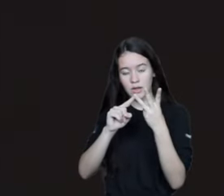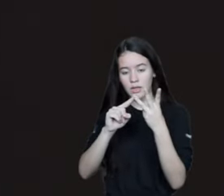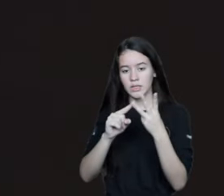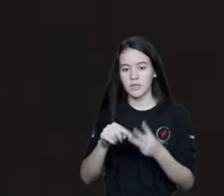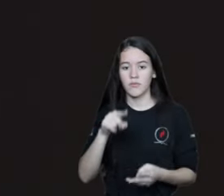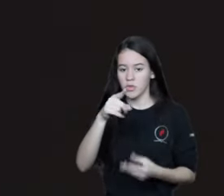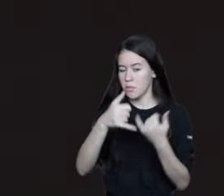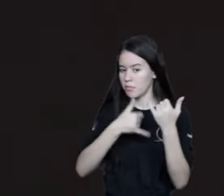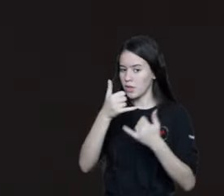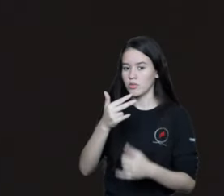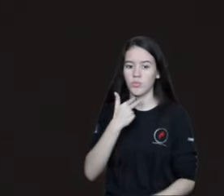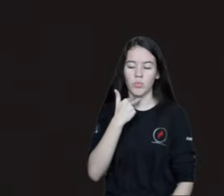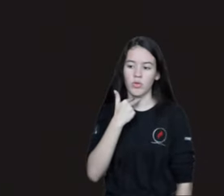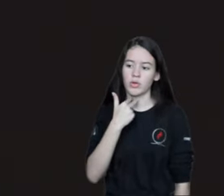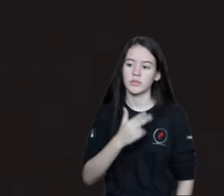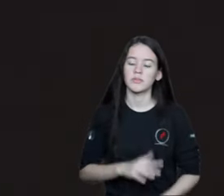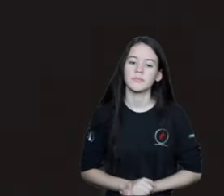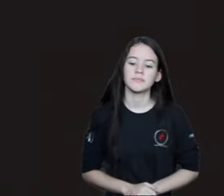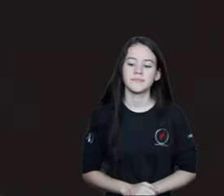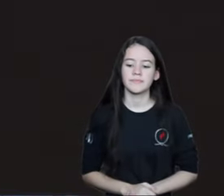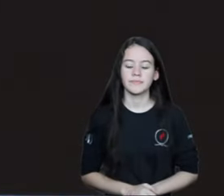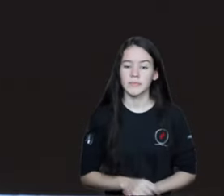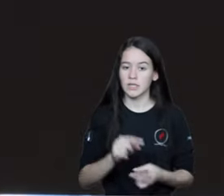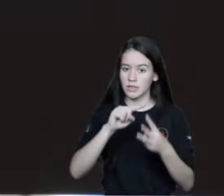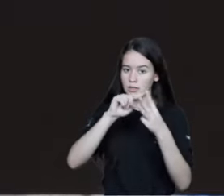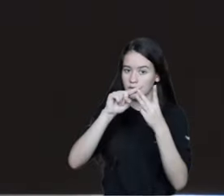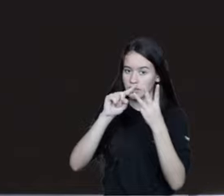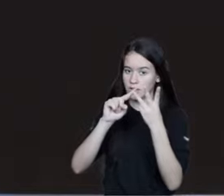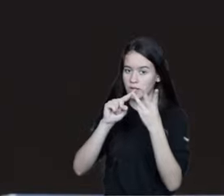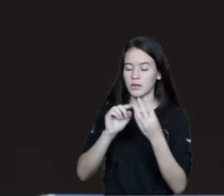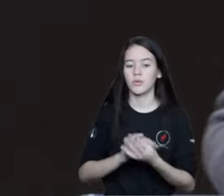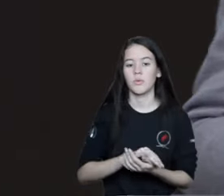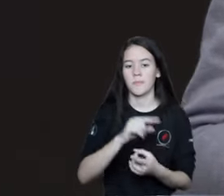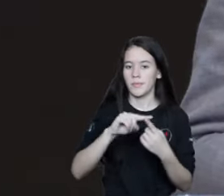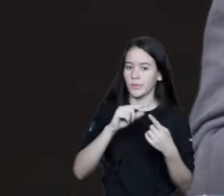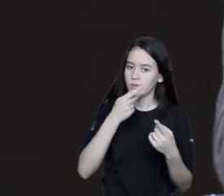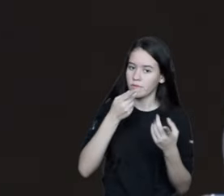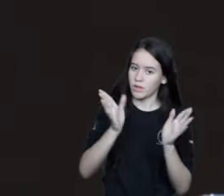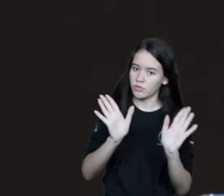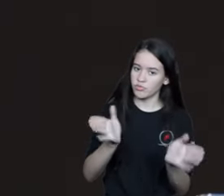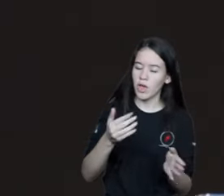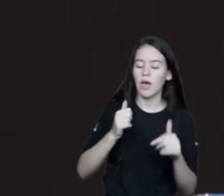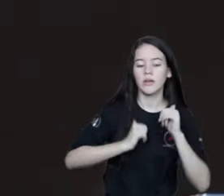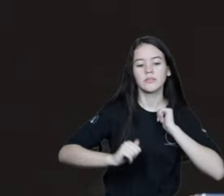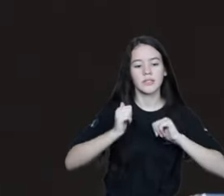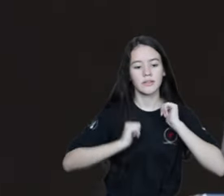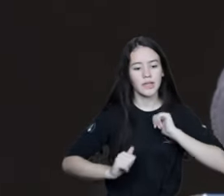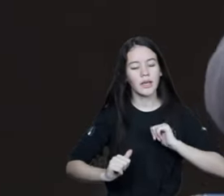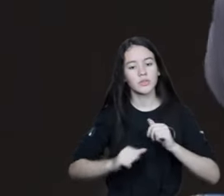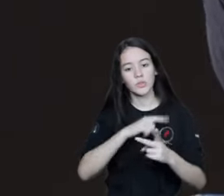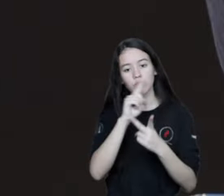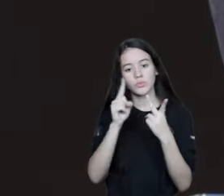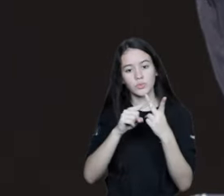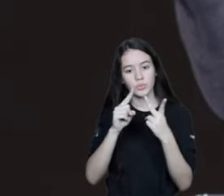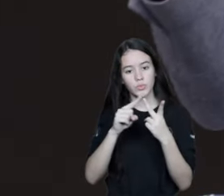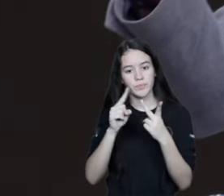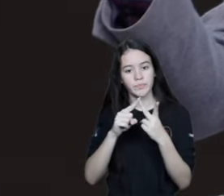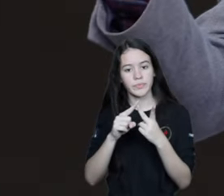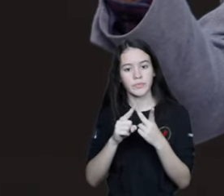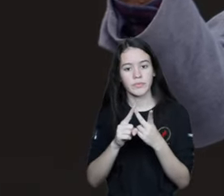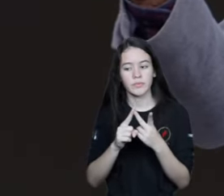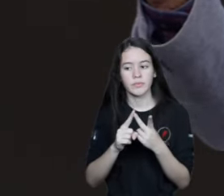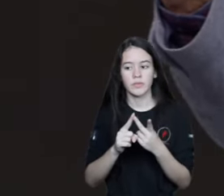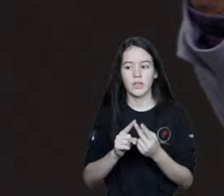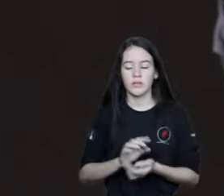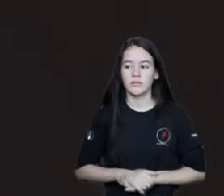você não pode brincar três deles o primeiro eu acabei de falar que a ansiedade o segundo é o